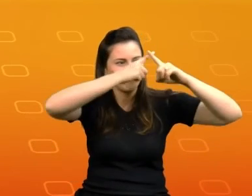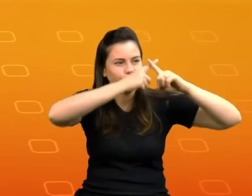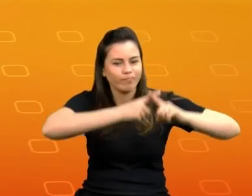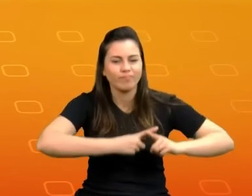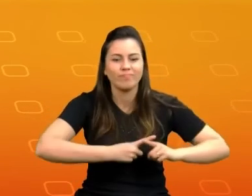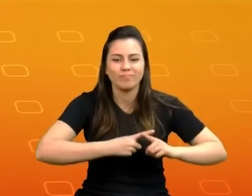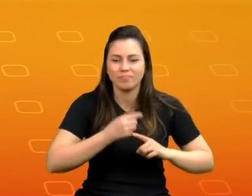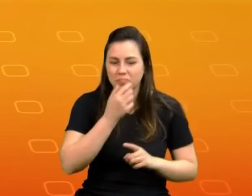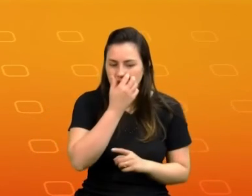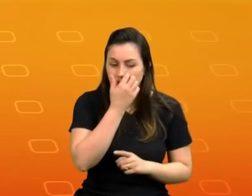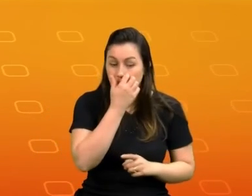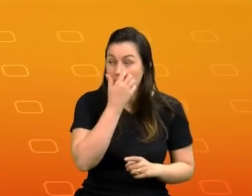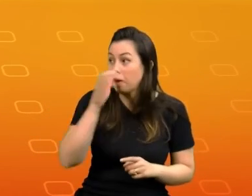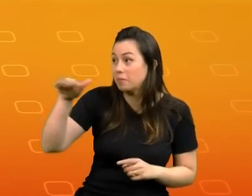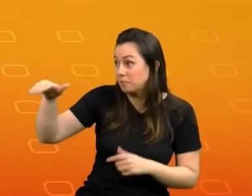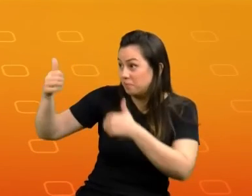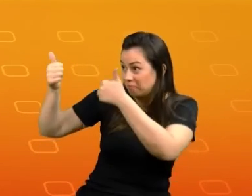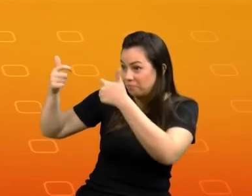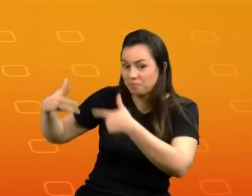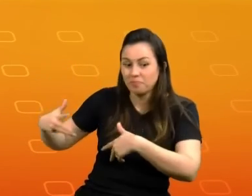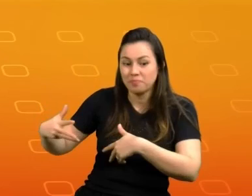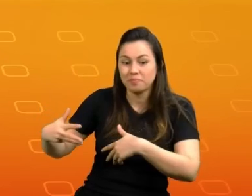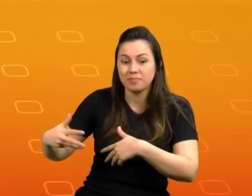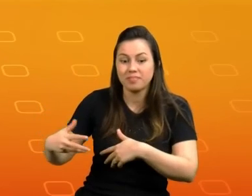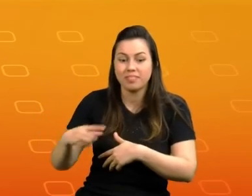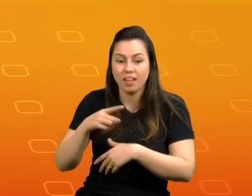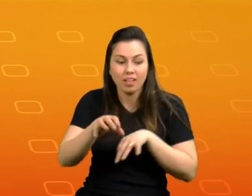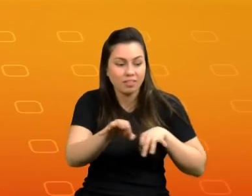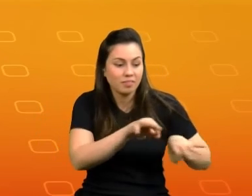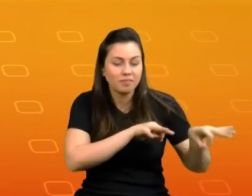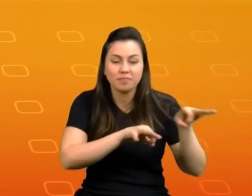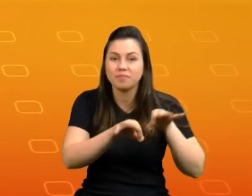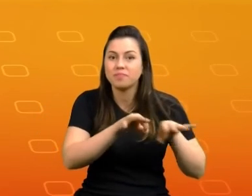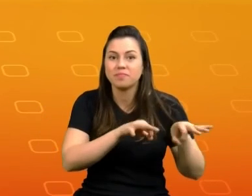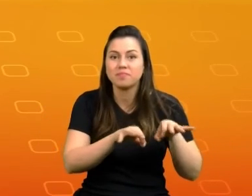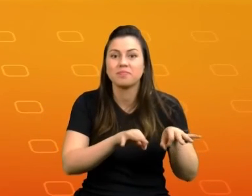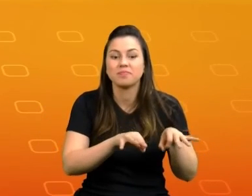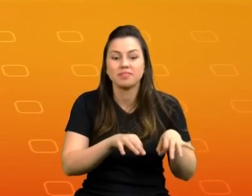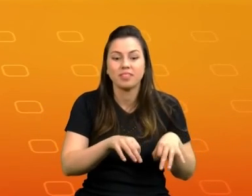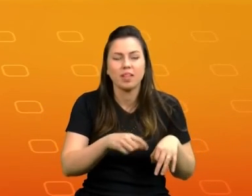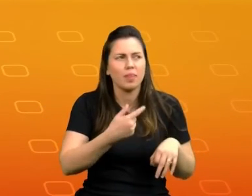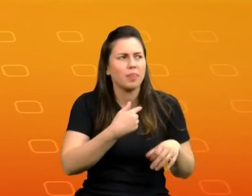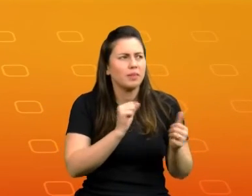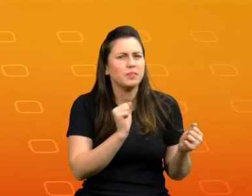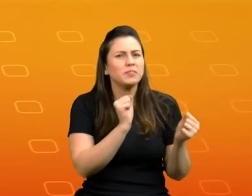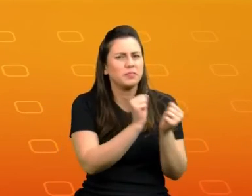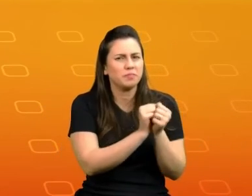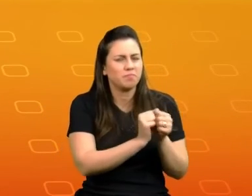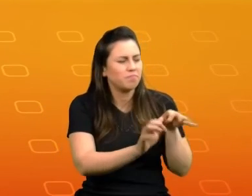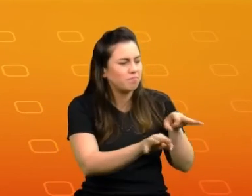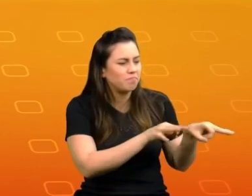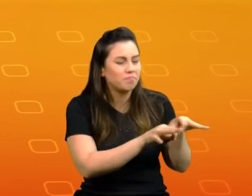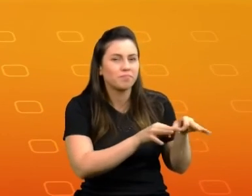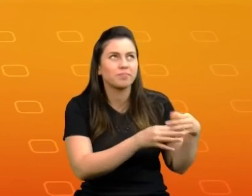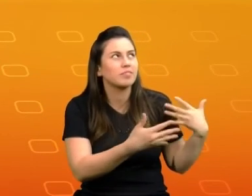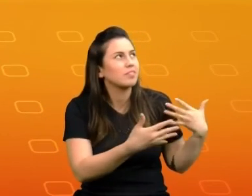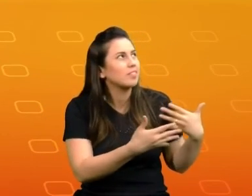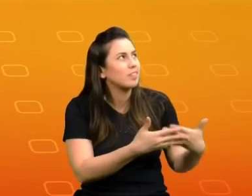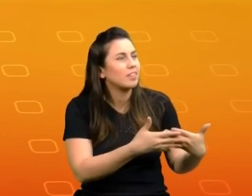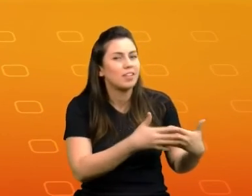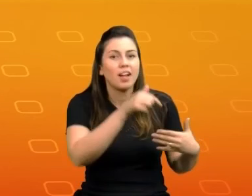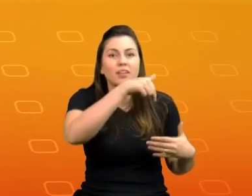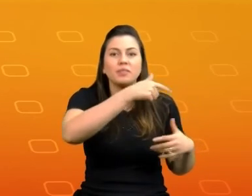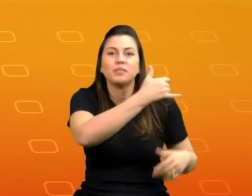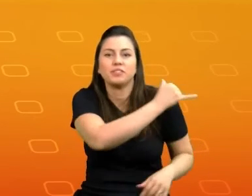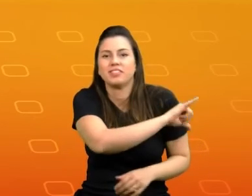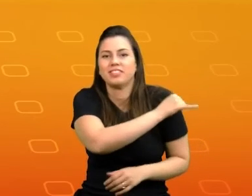esse Dragão parte do planejamento a gente tava junto na foi durante a mensagem aqui